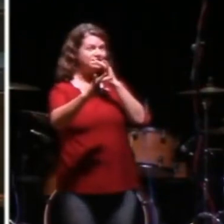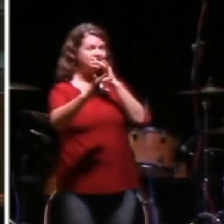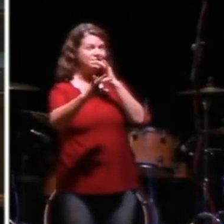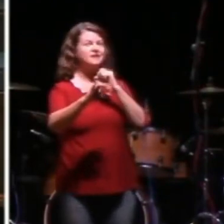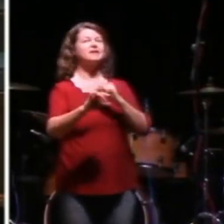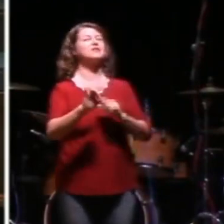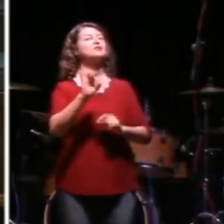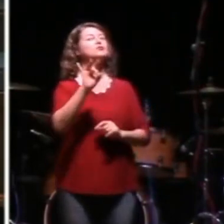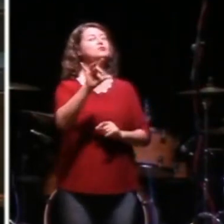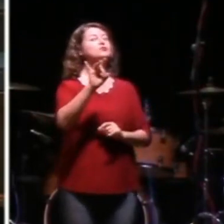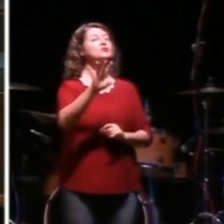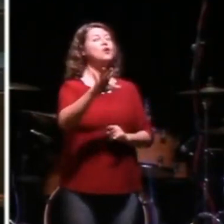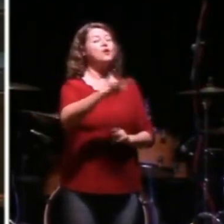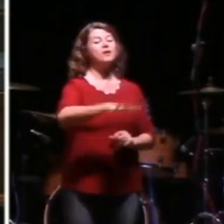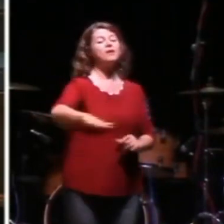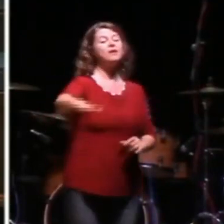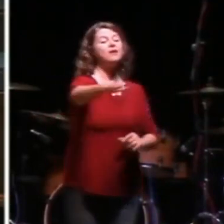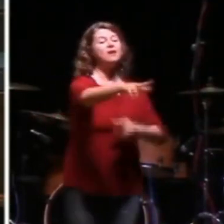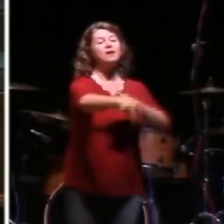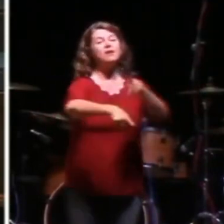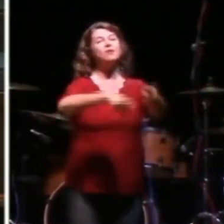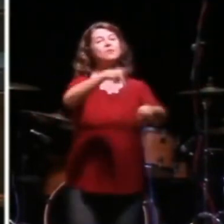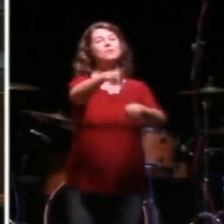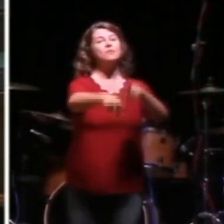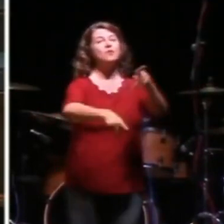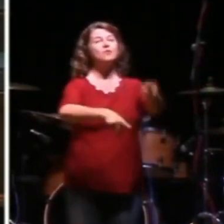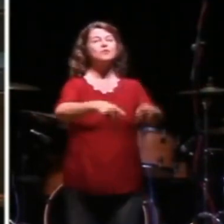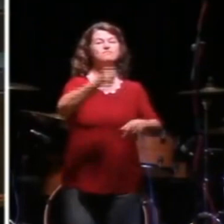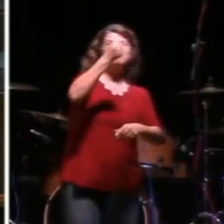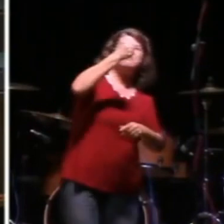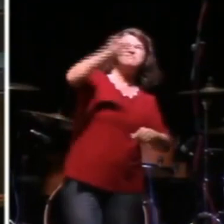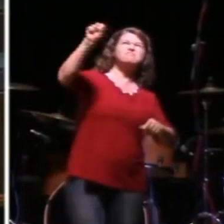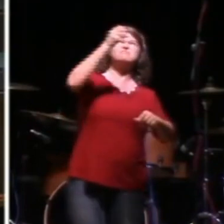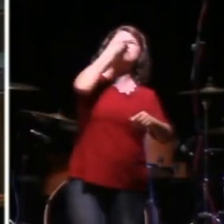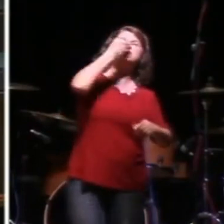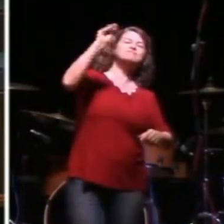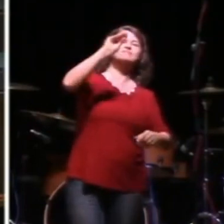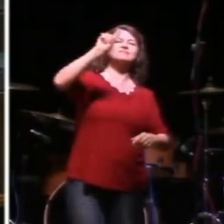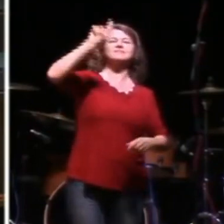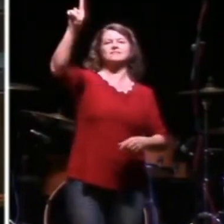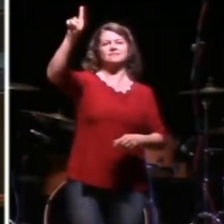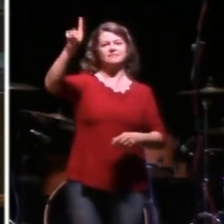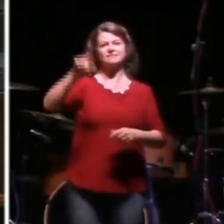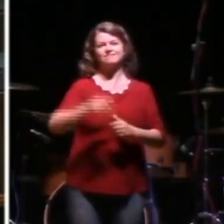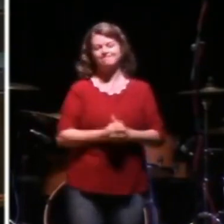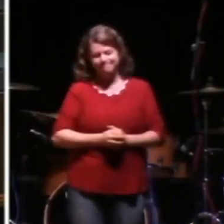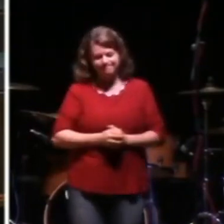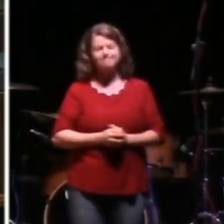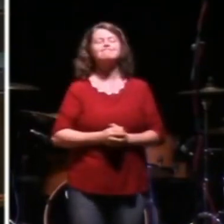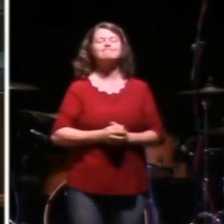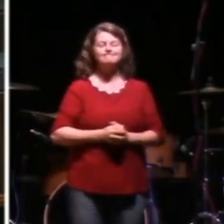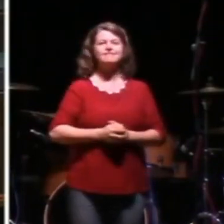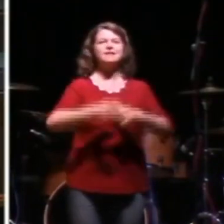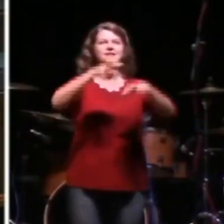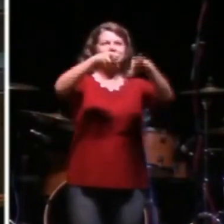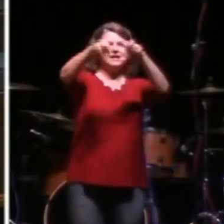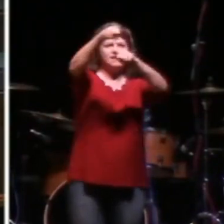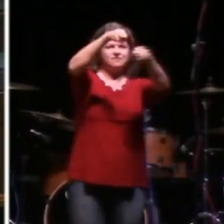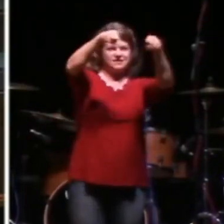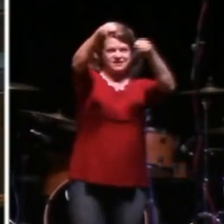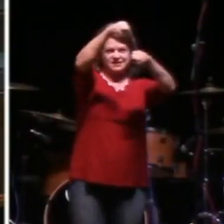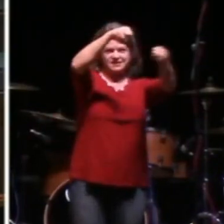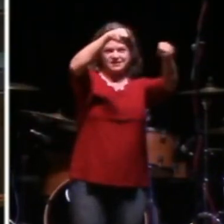é o povo que não adora o senhor é o povo que vive buscando